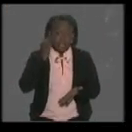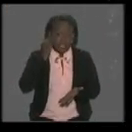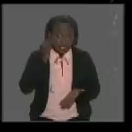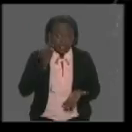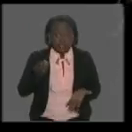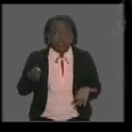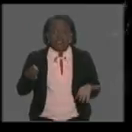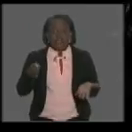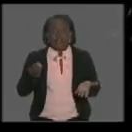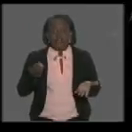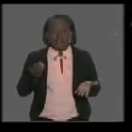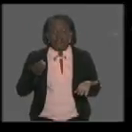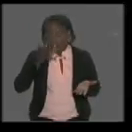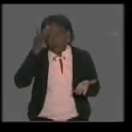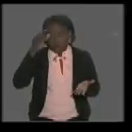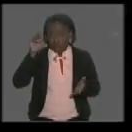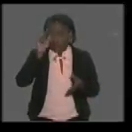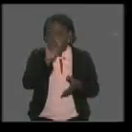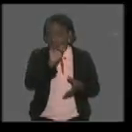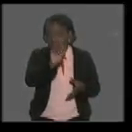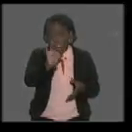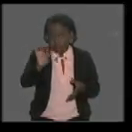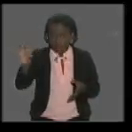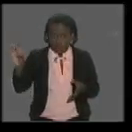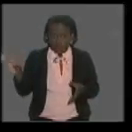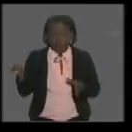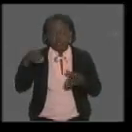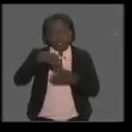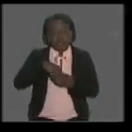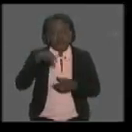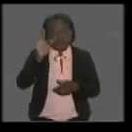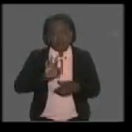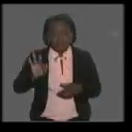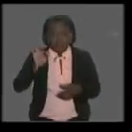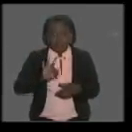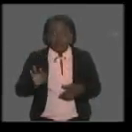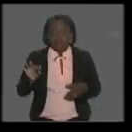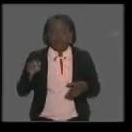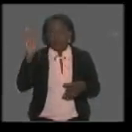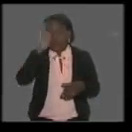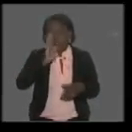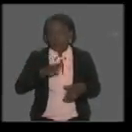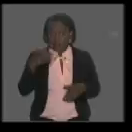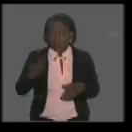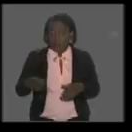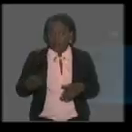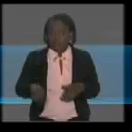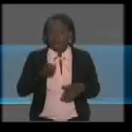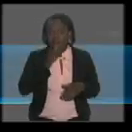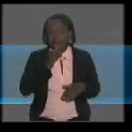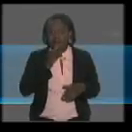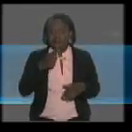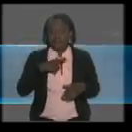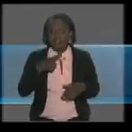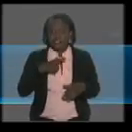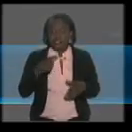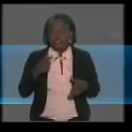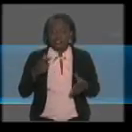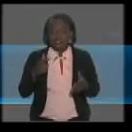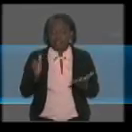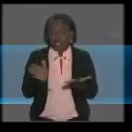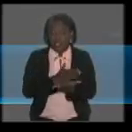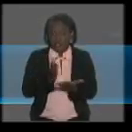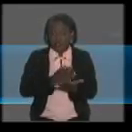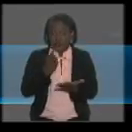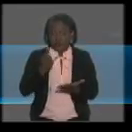experiência encarnada, né? Em nível acadêmico, no Brasil, pelo menos, você tem uma edição de um